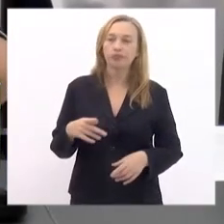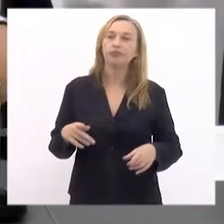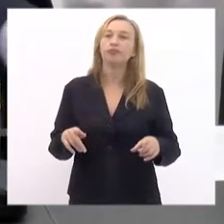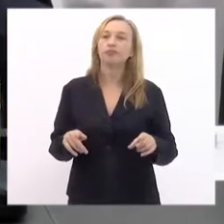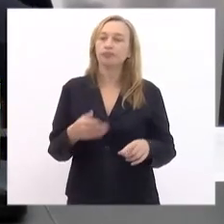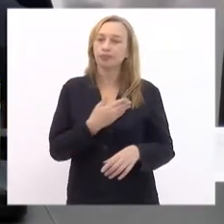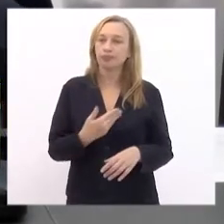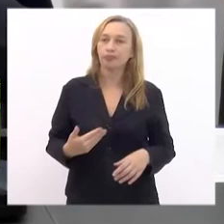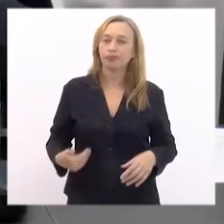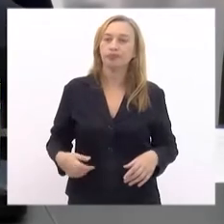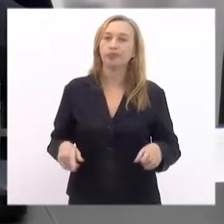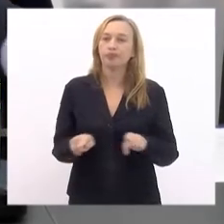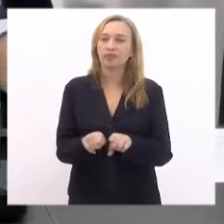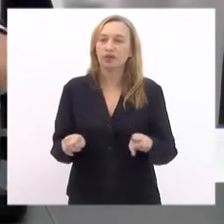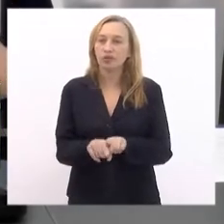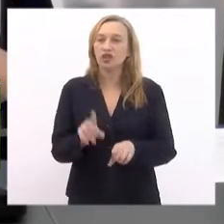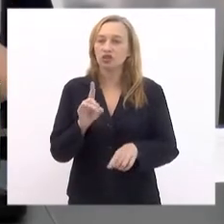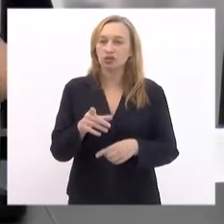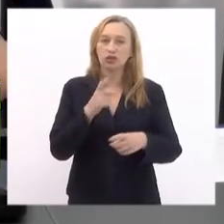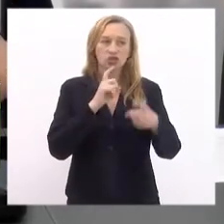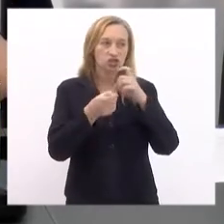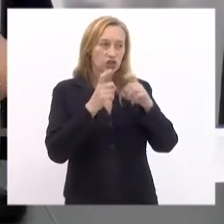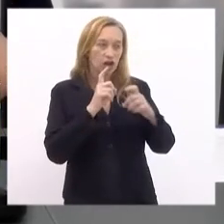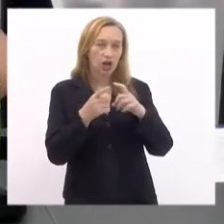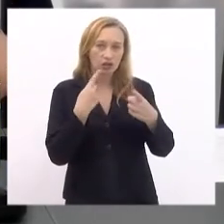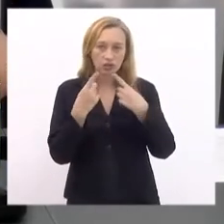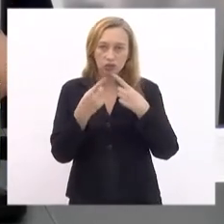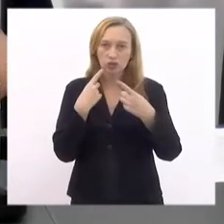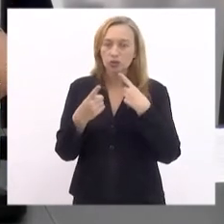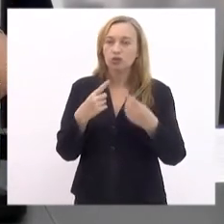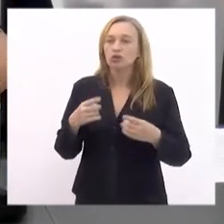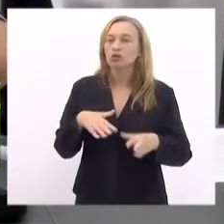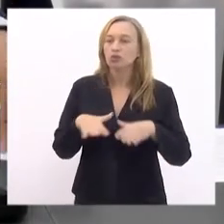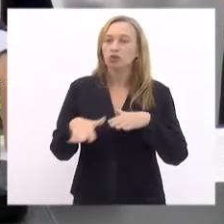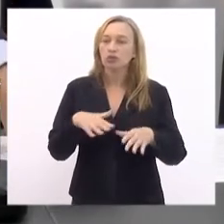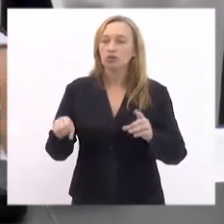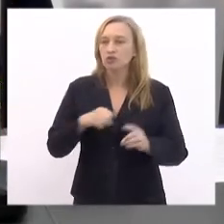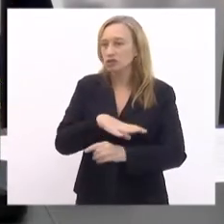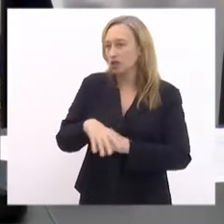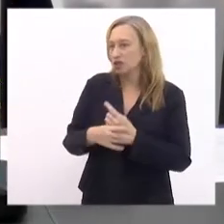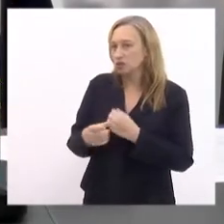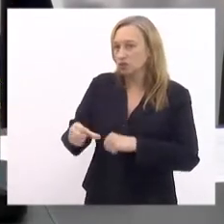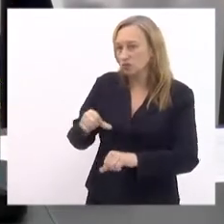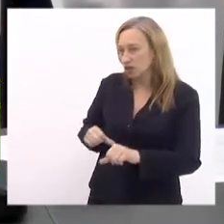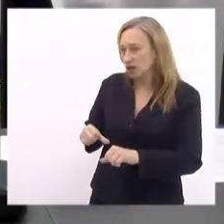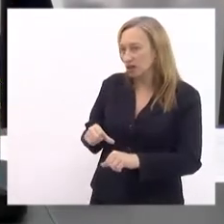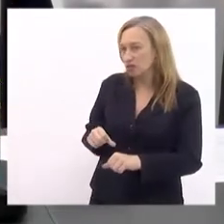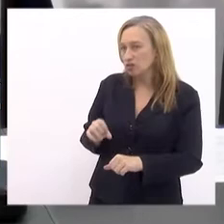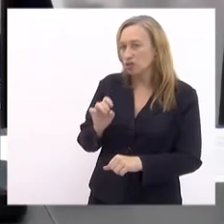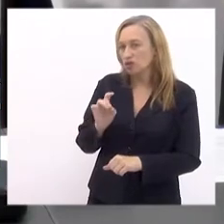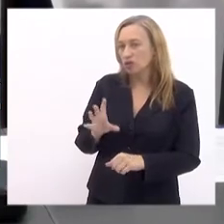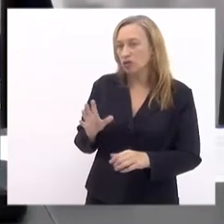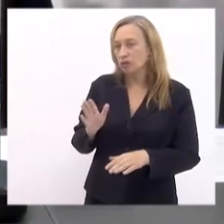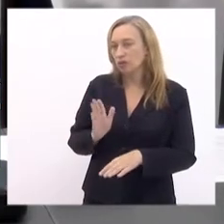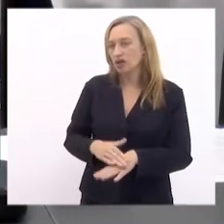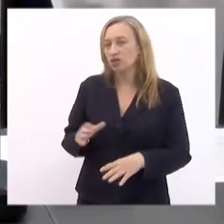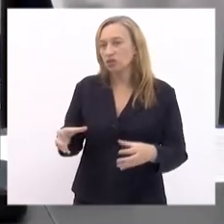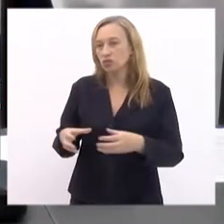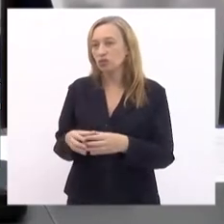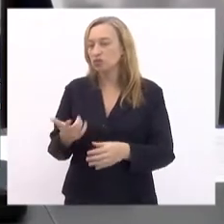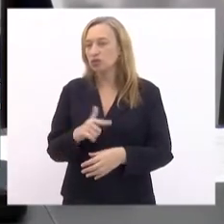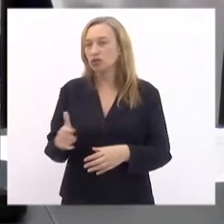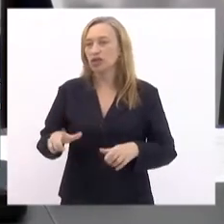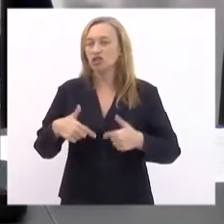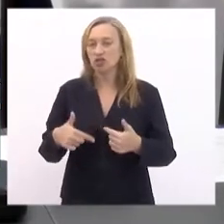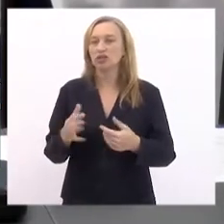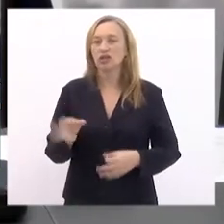efetividade, Nilza, se tiver diálogo permanente com os movimentos sociais como tem sido. Do contrário, ela seria mais uma frente aqui na casa sem atuação